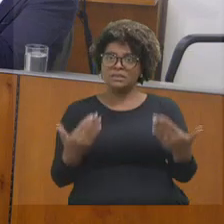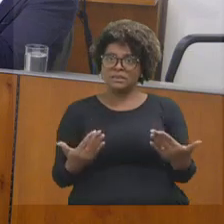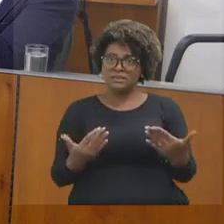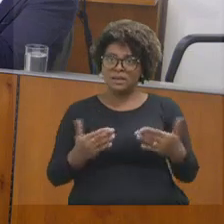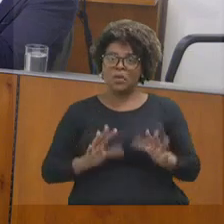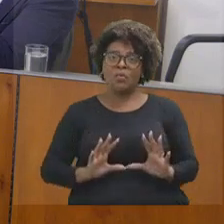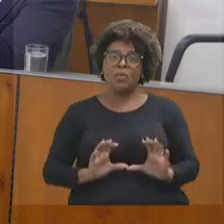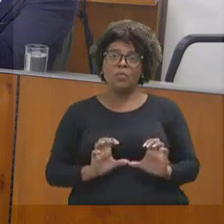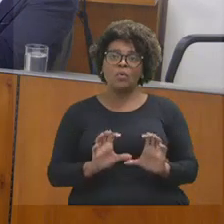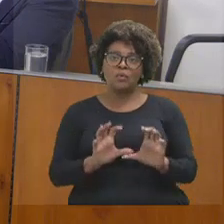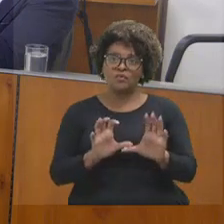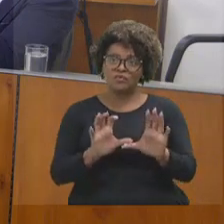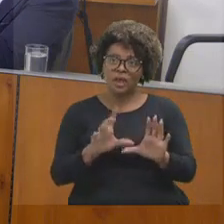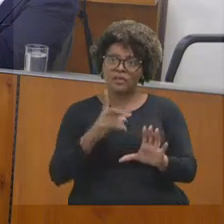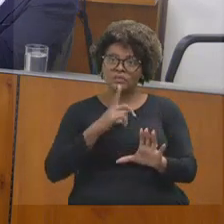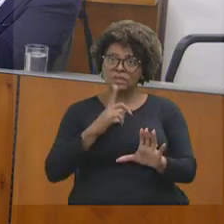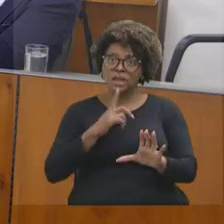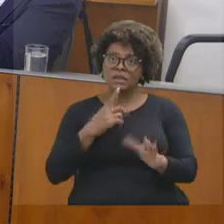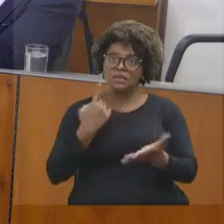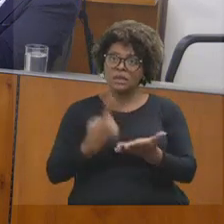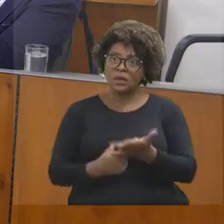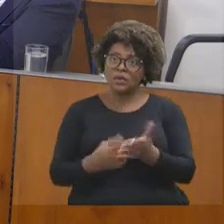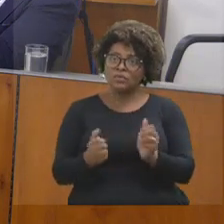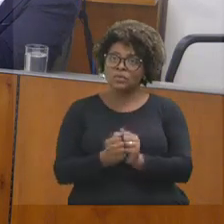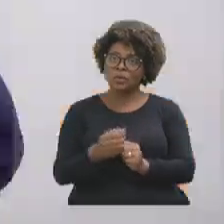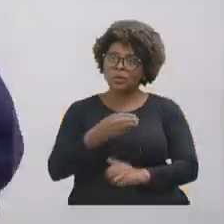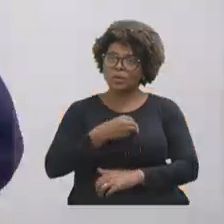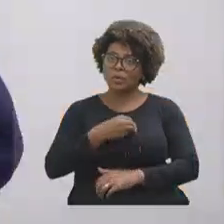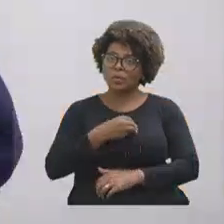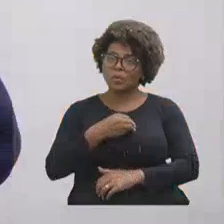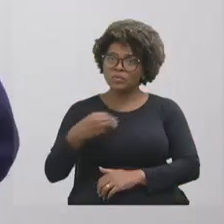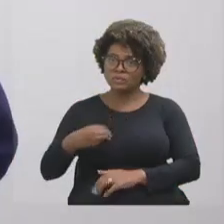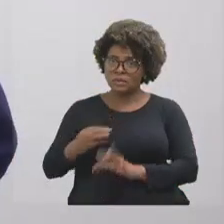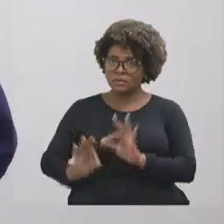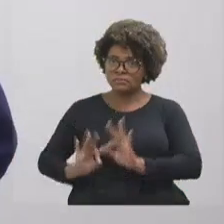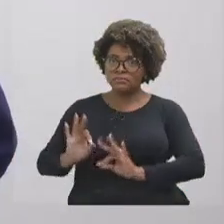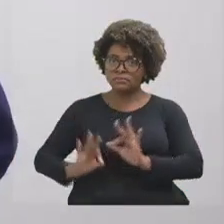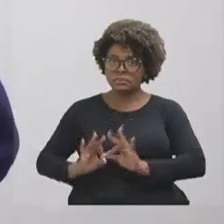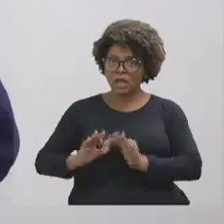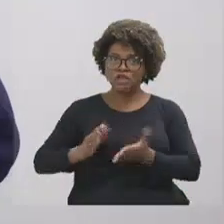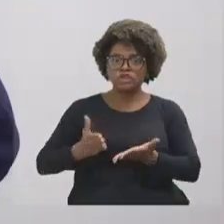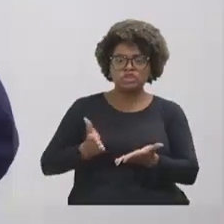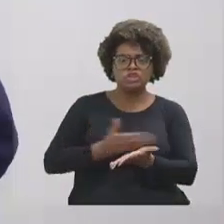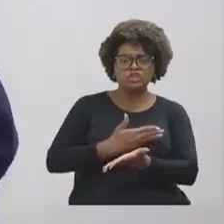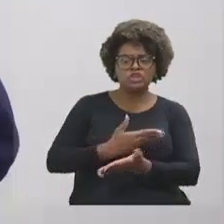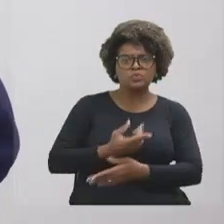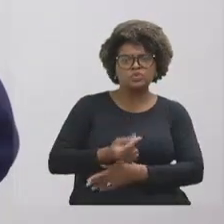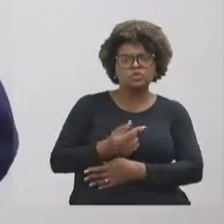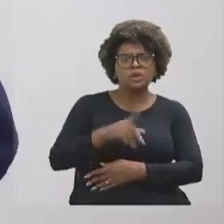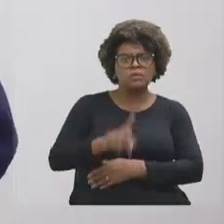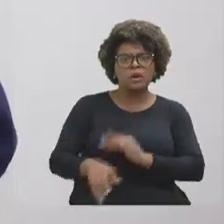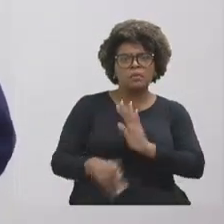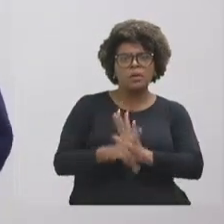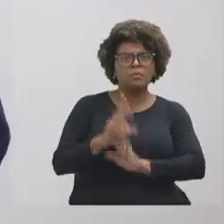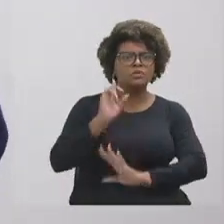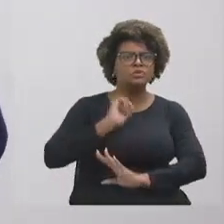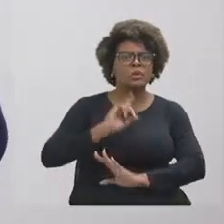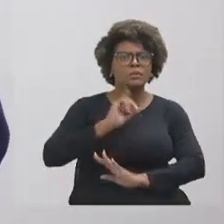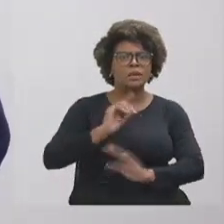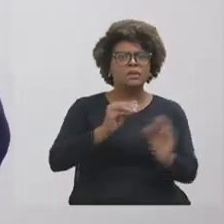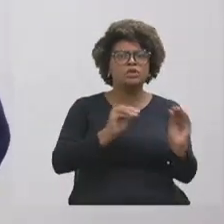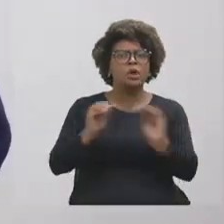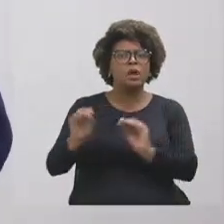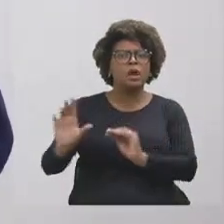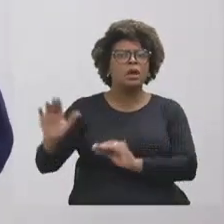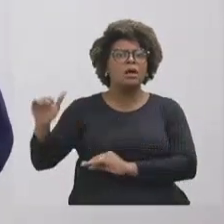plano de saúde então nós estamos tirando o dinheiro que é de Minas passar para lá eu gostaria que se eu pudesse suprimir essa